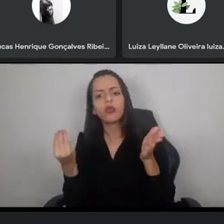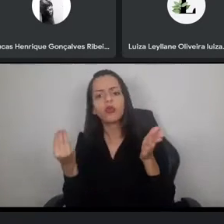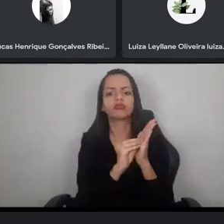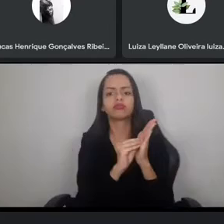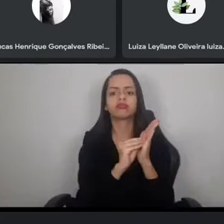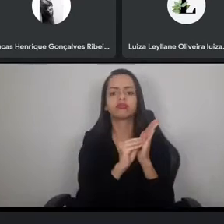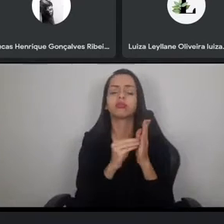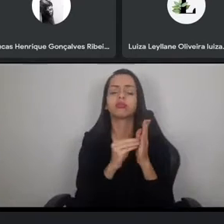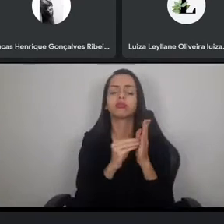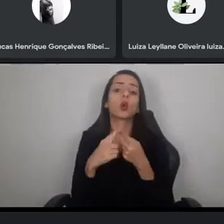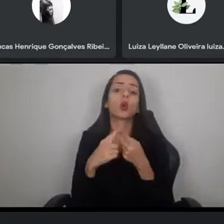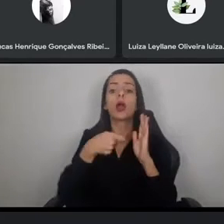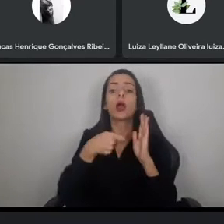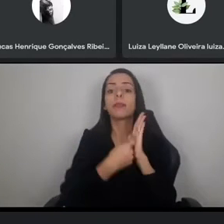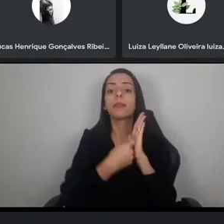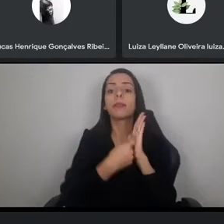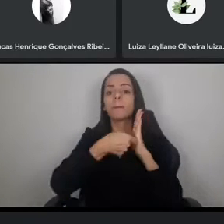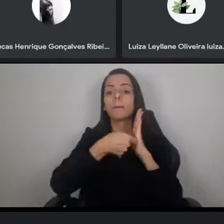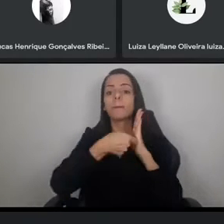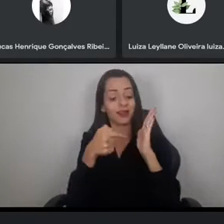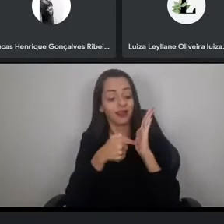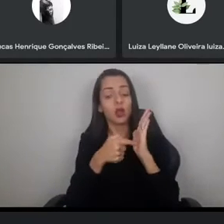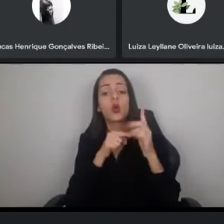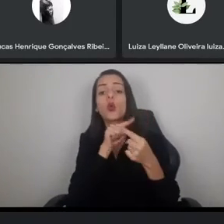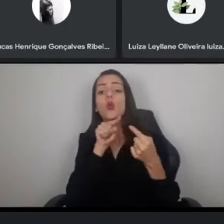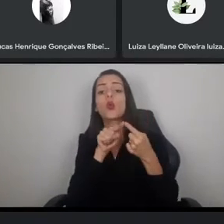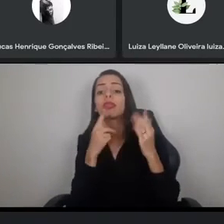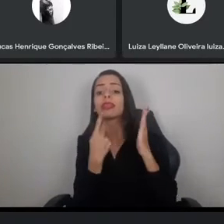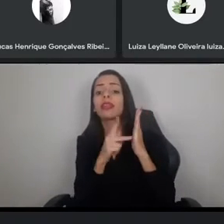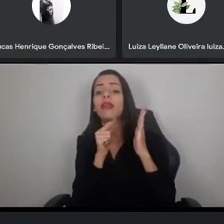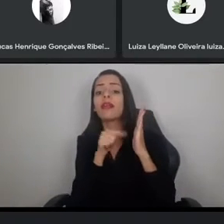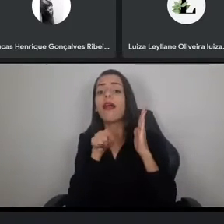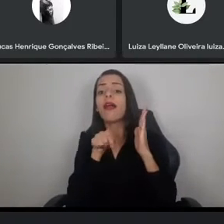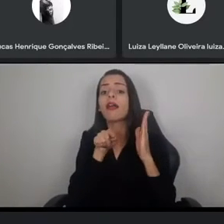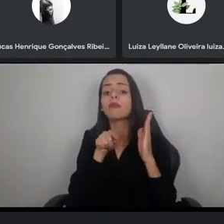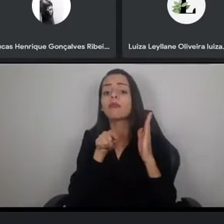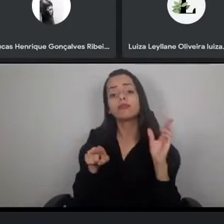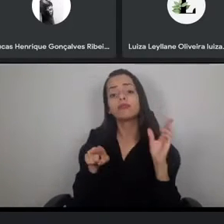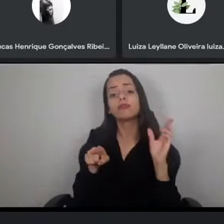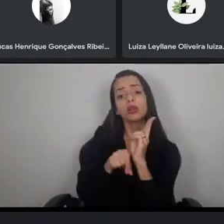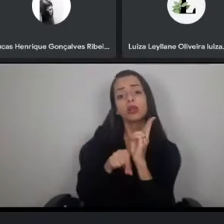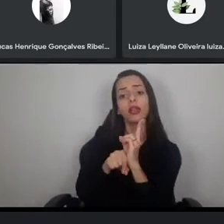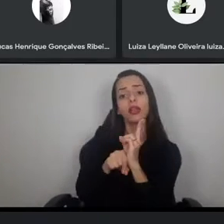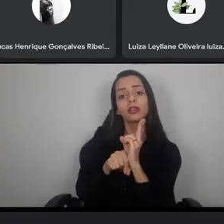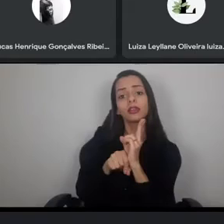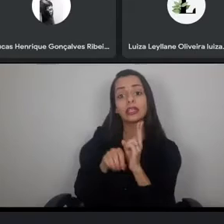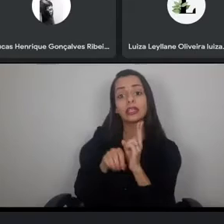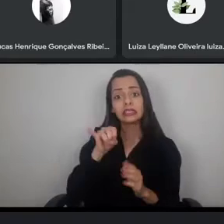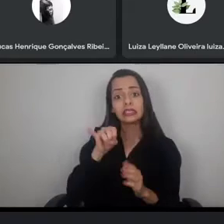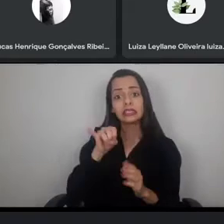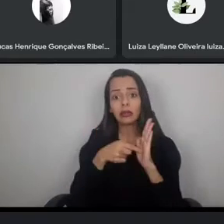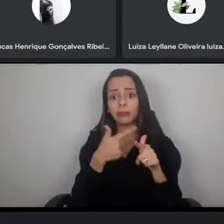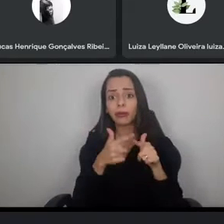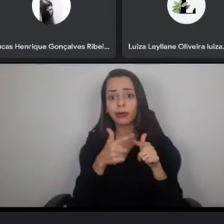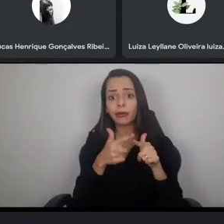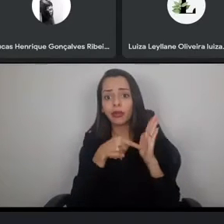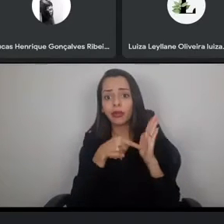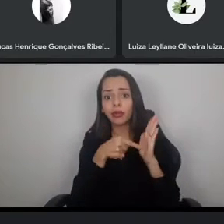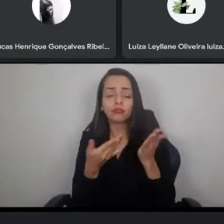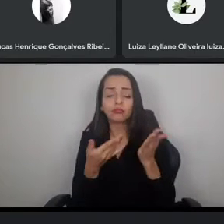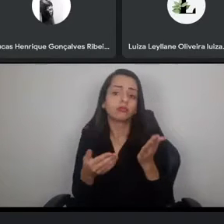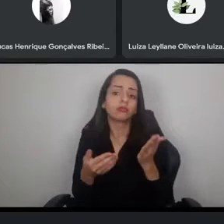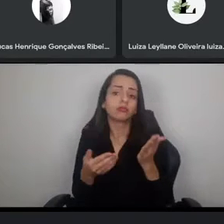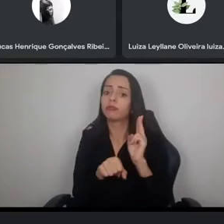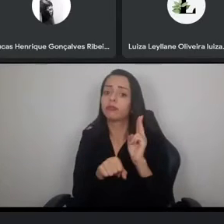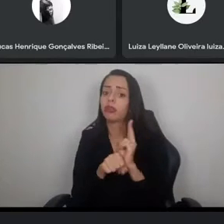do disjuntor seria a proteção. Neste caso, ele está variado. Quando o nível de isolamento